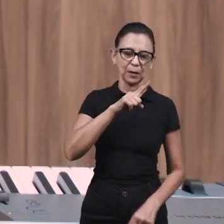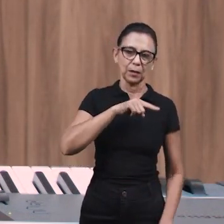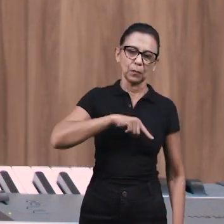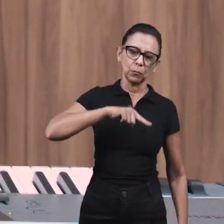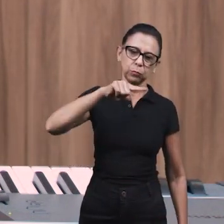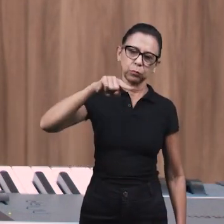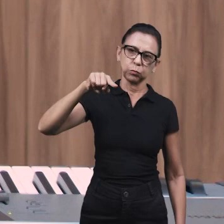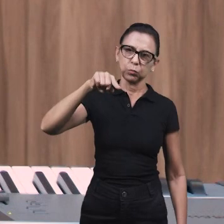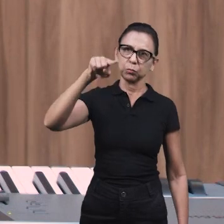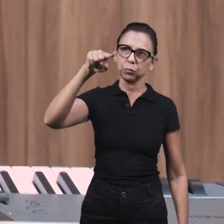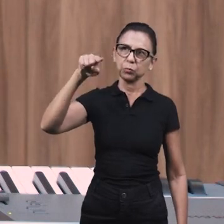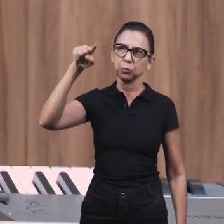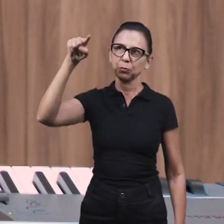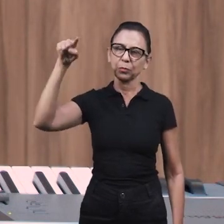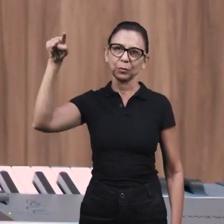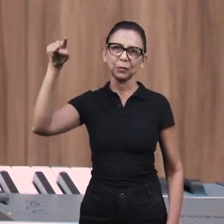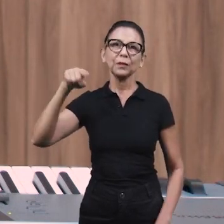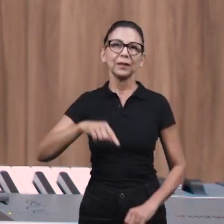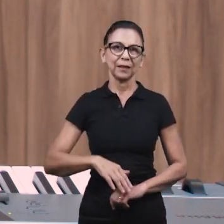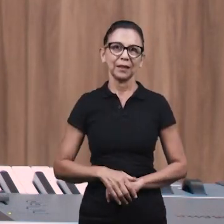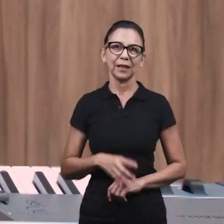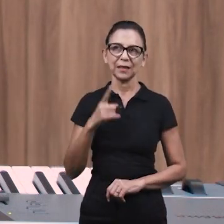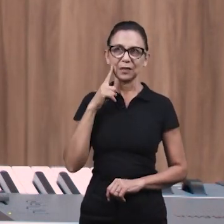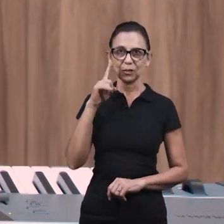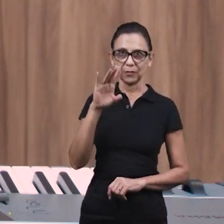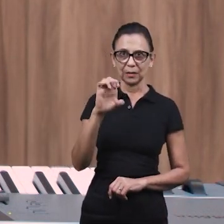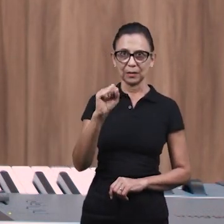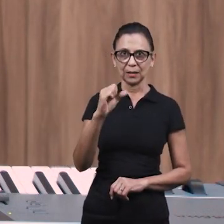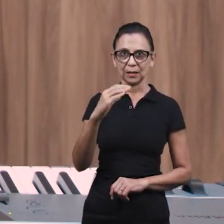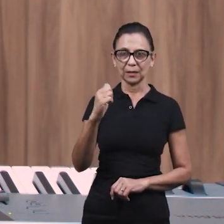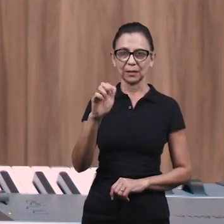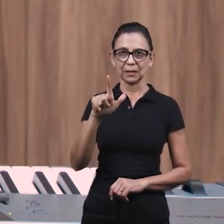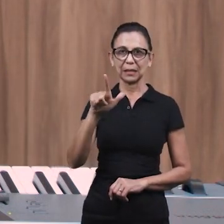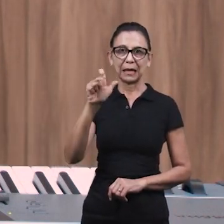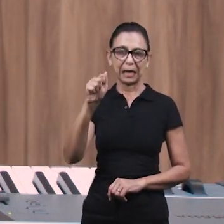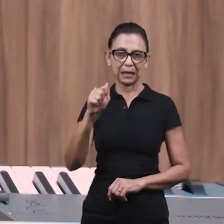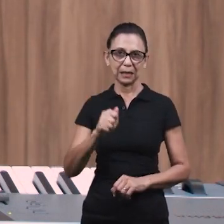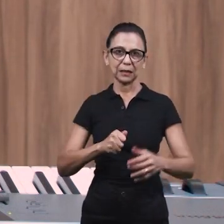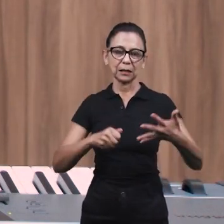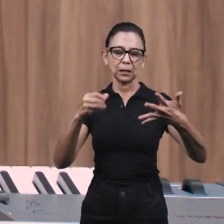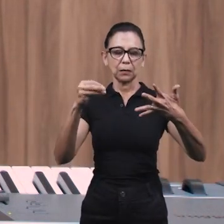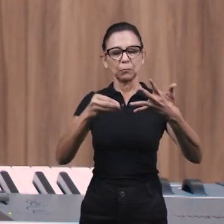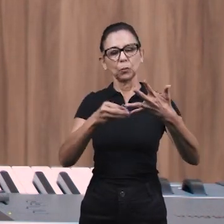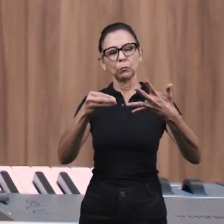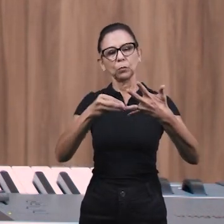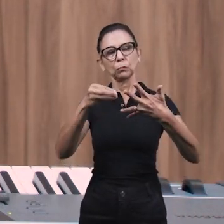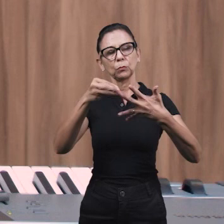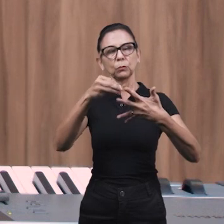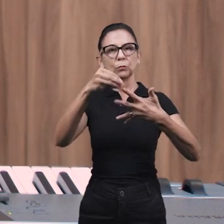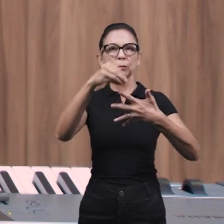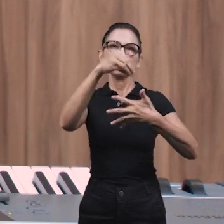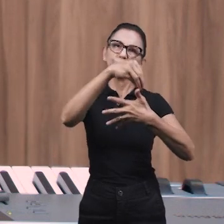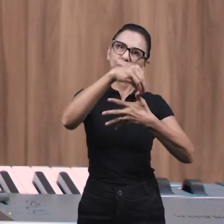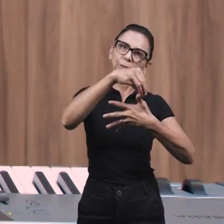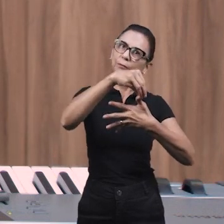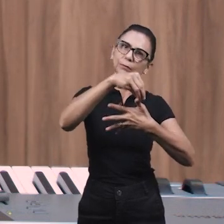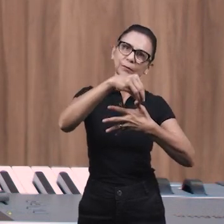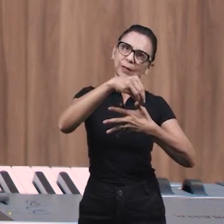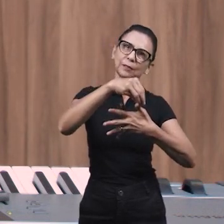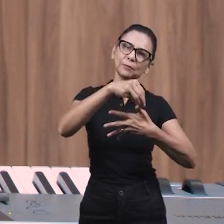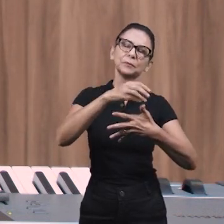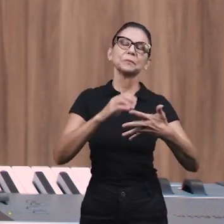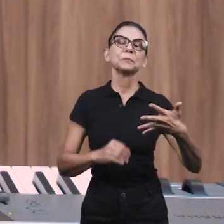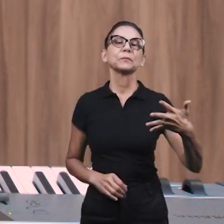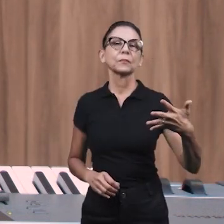escada, que na verdade é a nossa escala, né? Que eu já falei para vocês que escala é a mesma coisa que escada, só